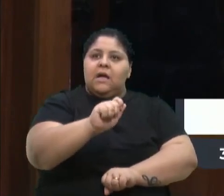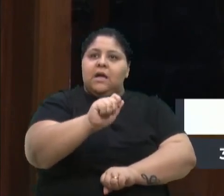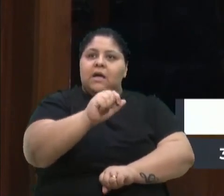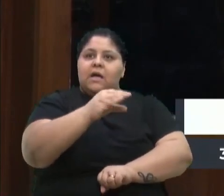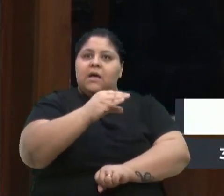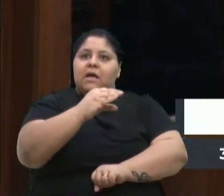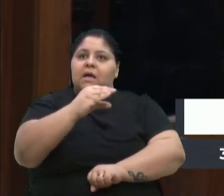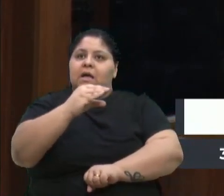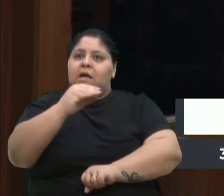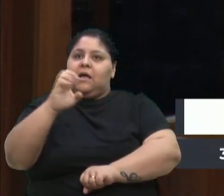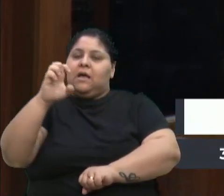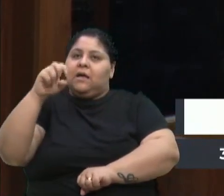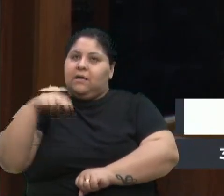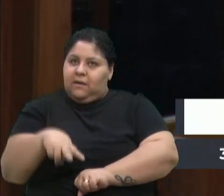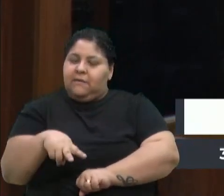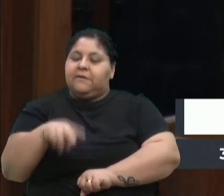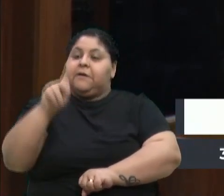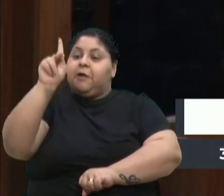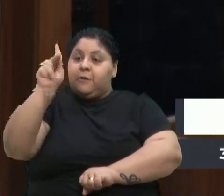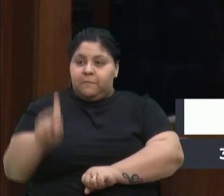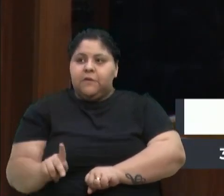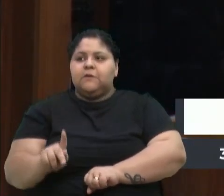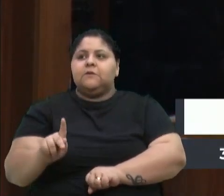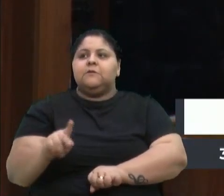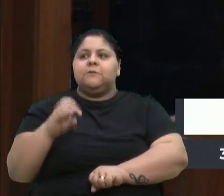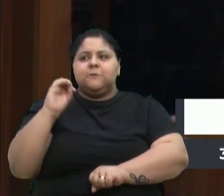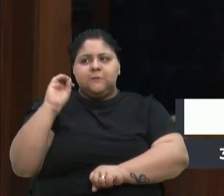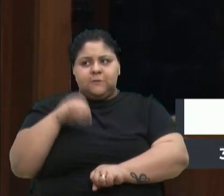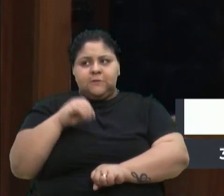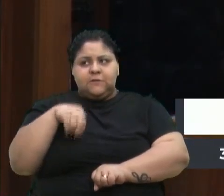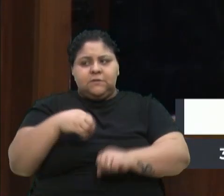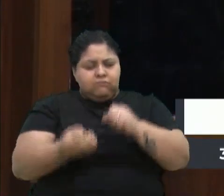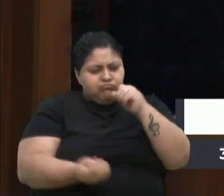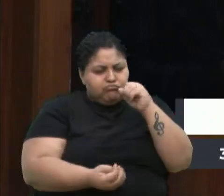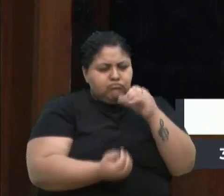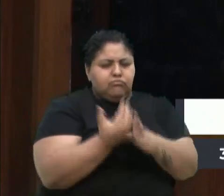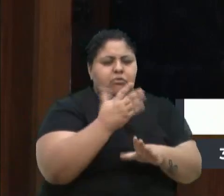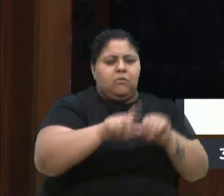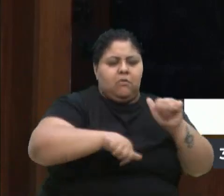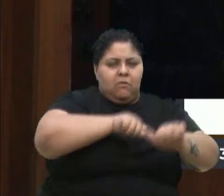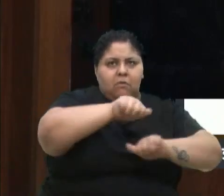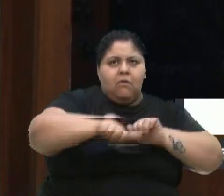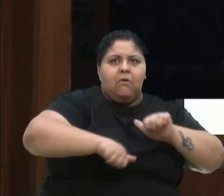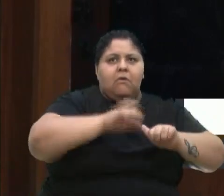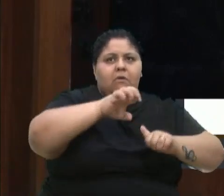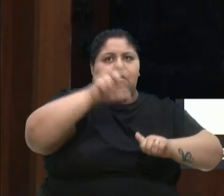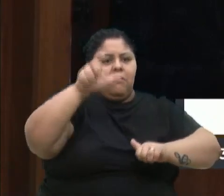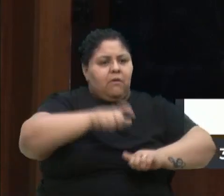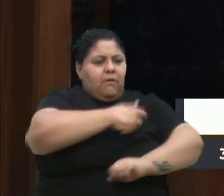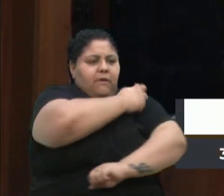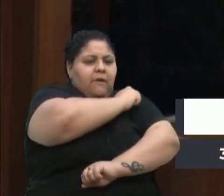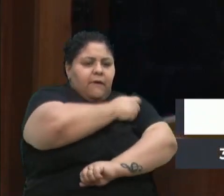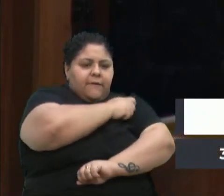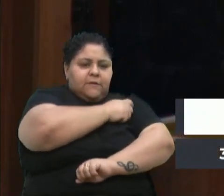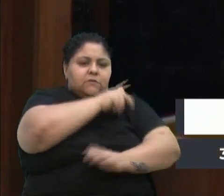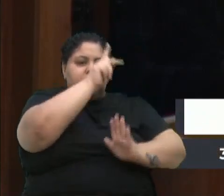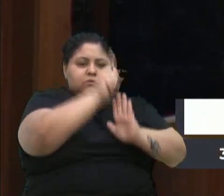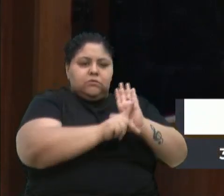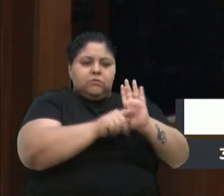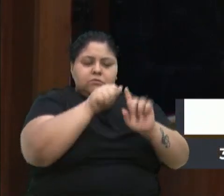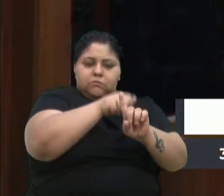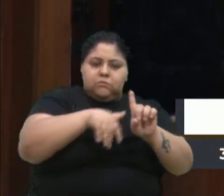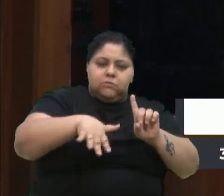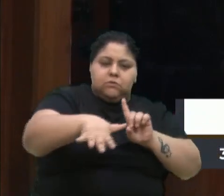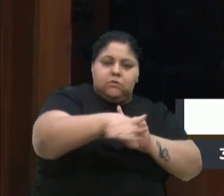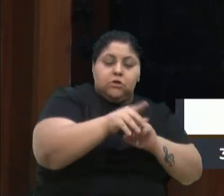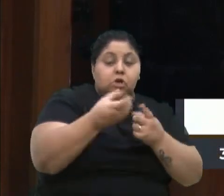Pessoas que proporcionaram de fato a reestruturação da entidade. São ex-alunos de projetos sociais, simpatizantes